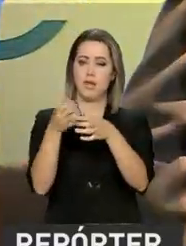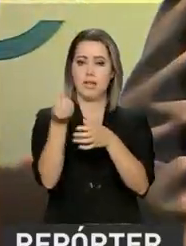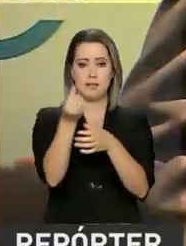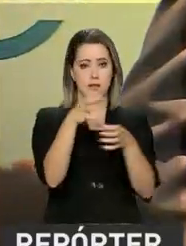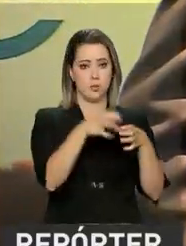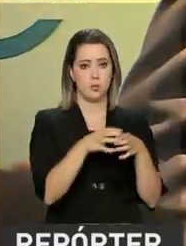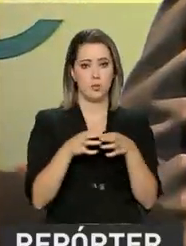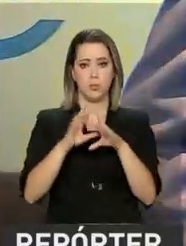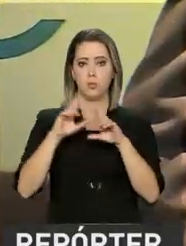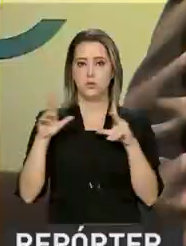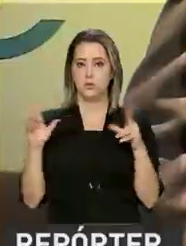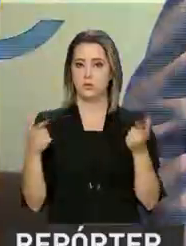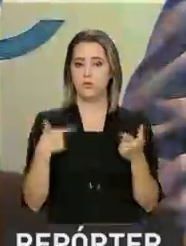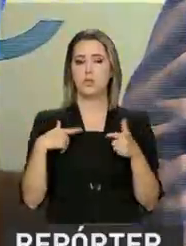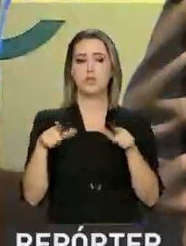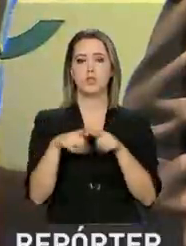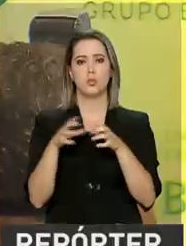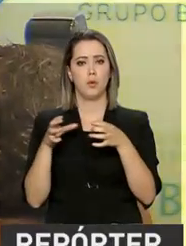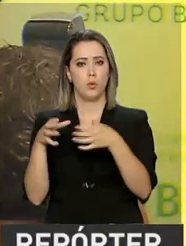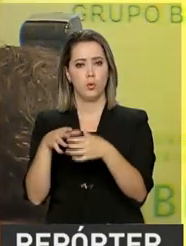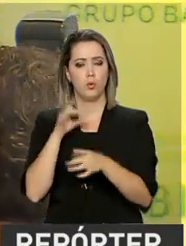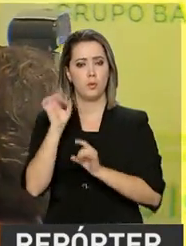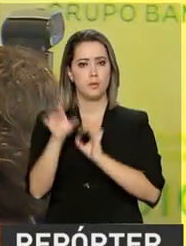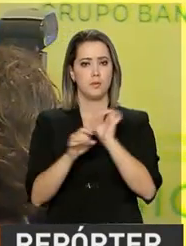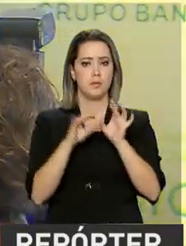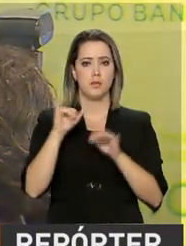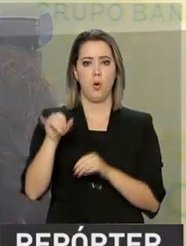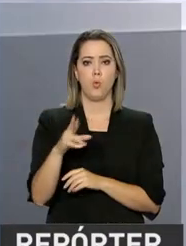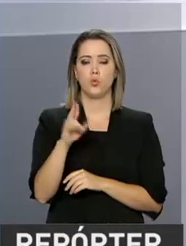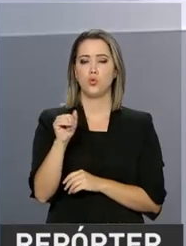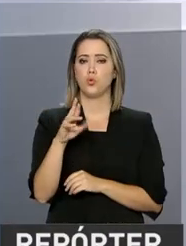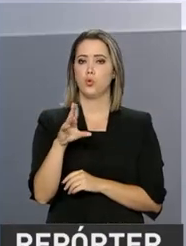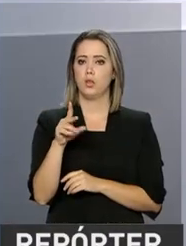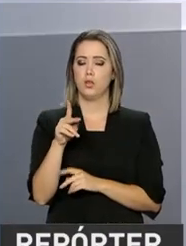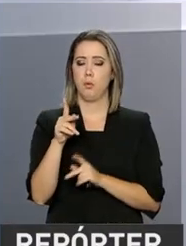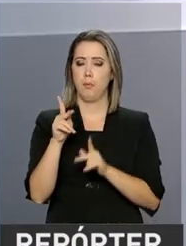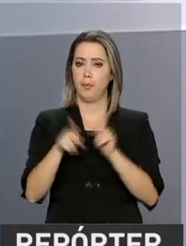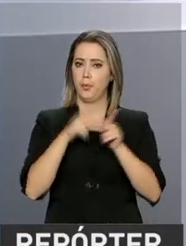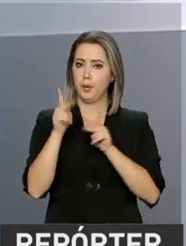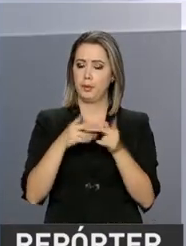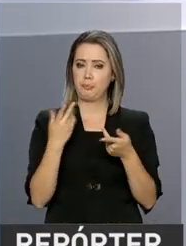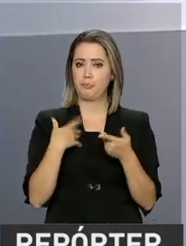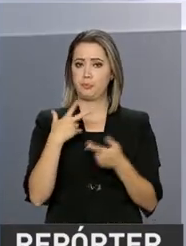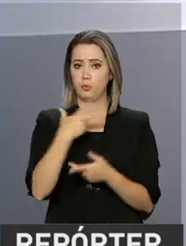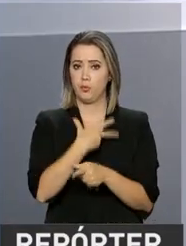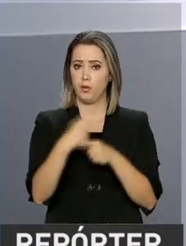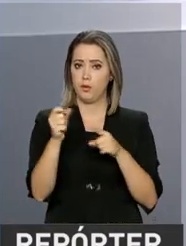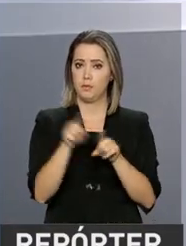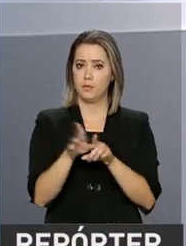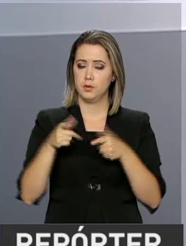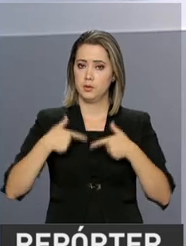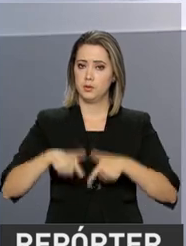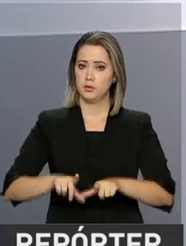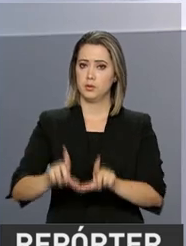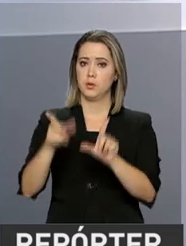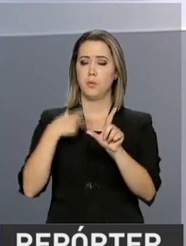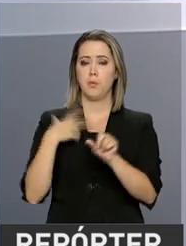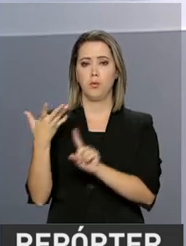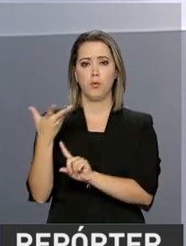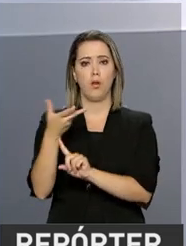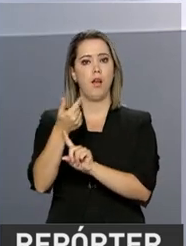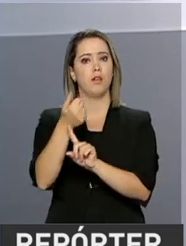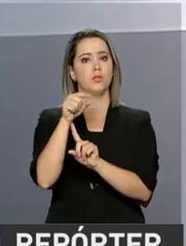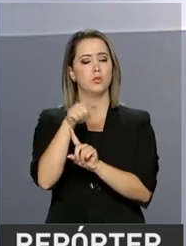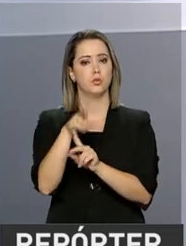categorias além da categoria especial Juri Popular Os Vencedores receberam troféu feito pelo artista